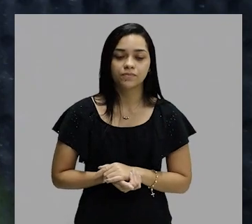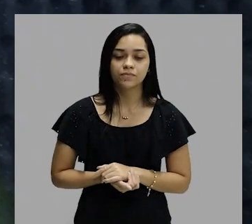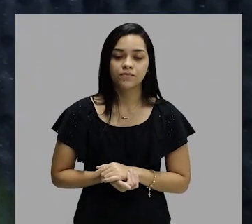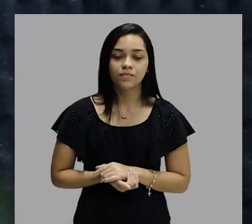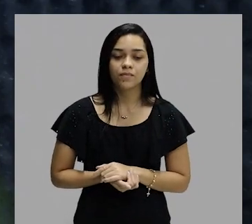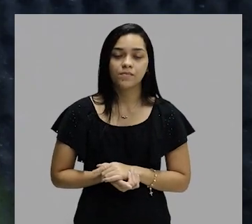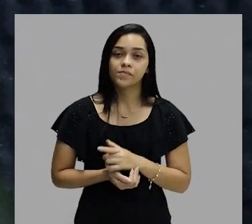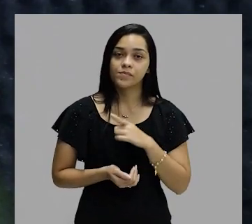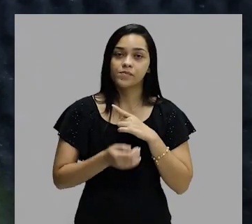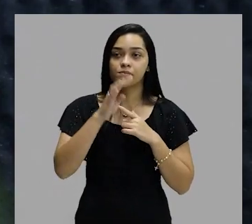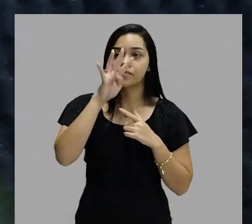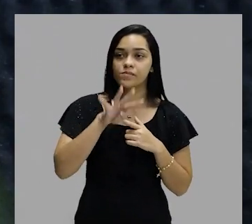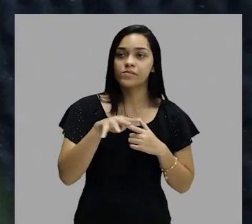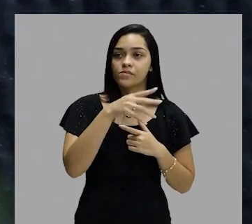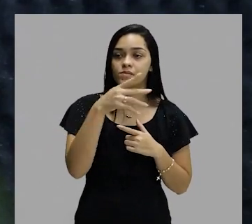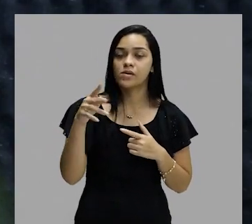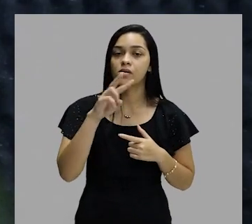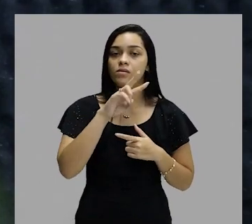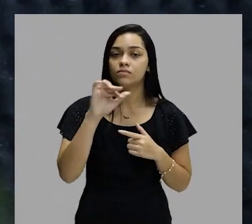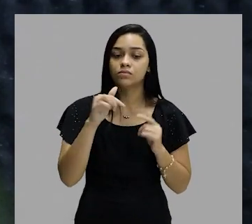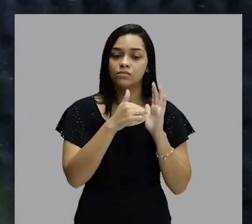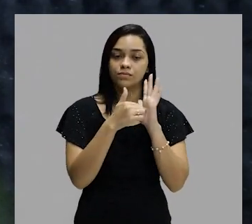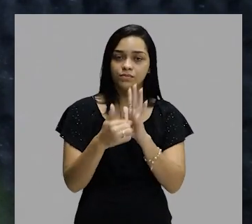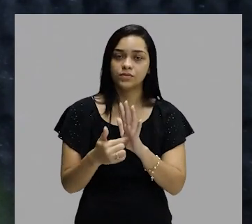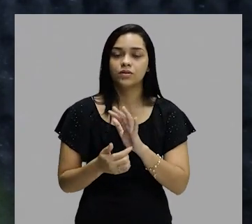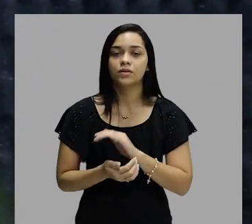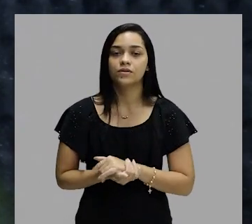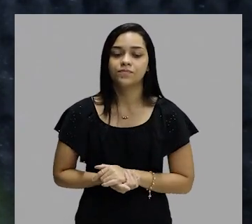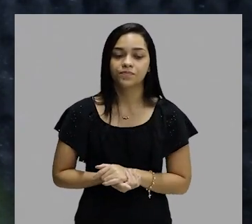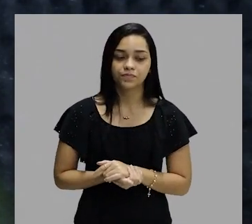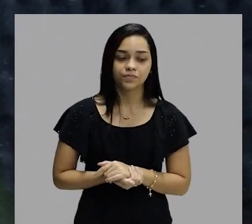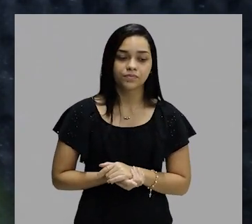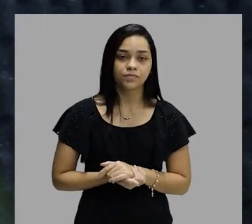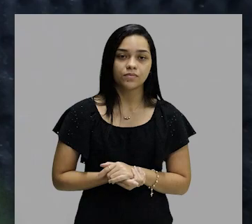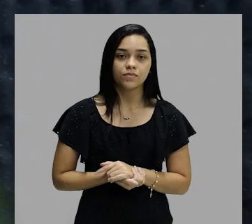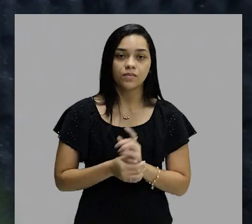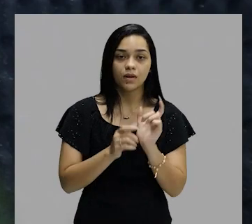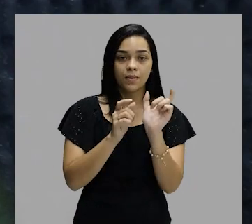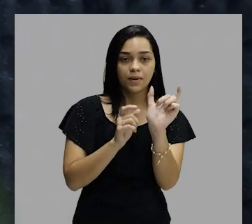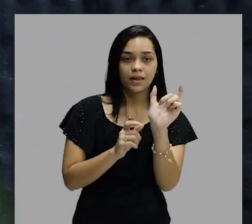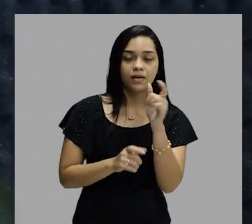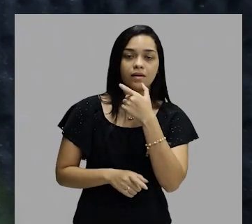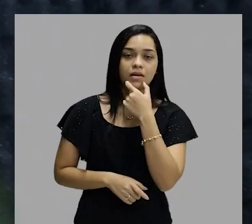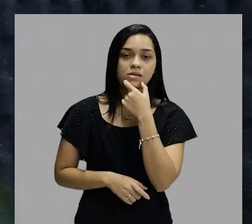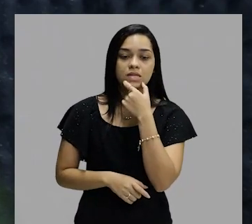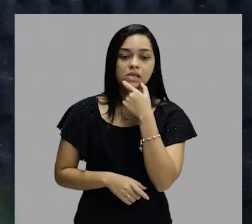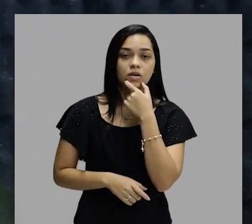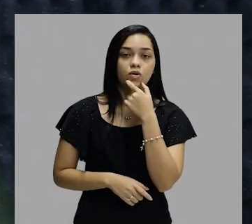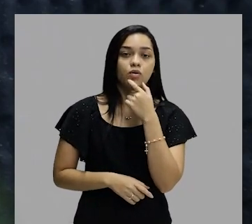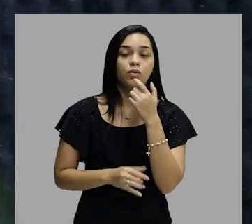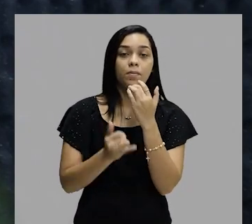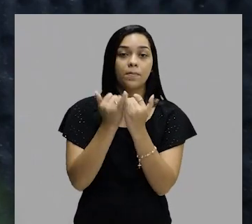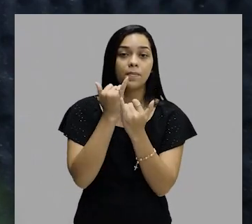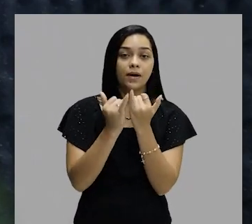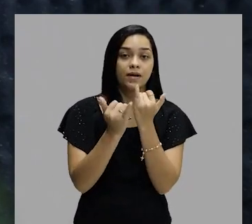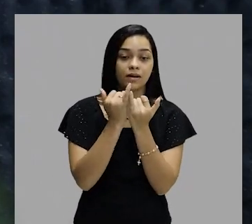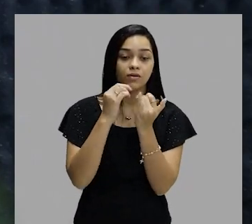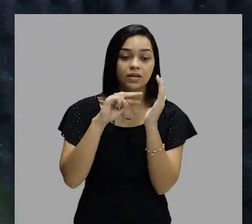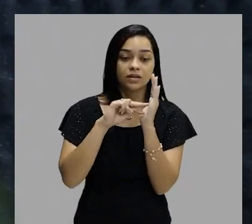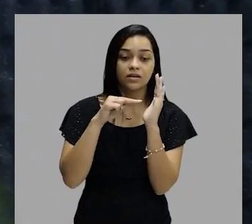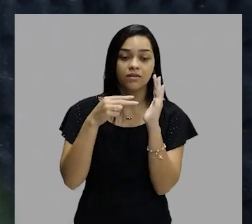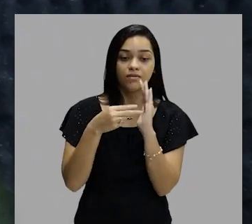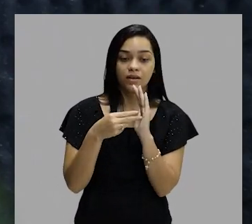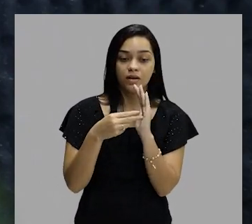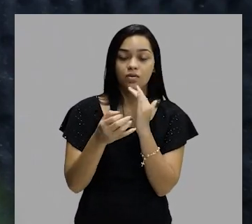vocês têm uma tabela que mostra essa situação. A palavra em inglês, o que ela parece, o que ela